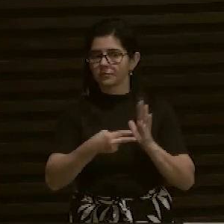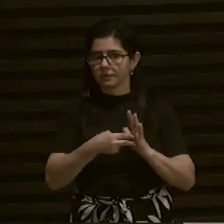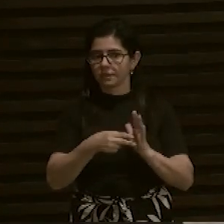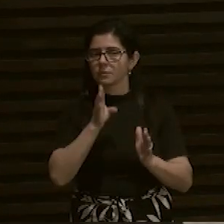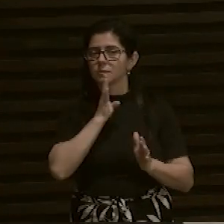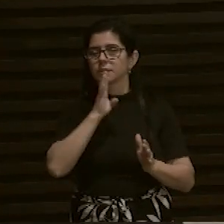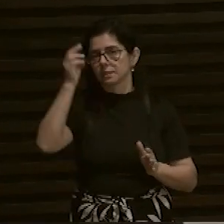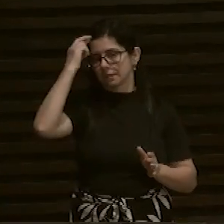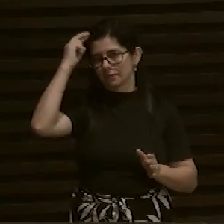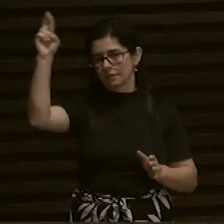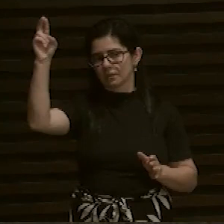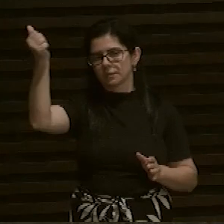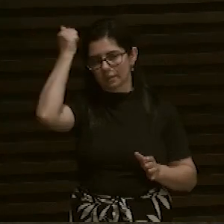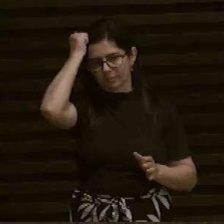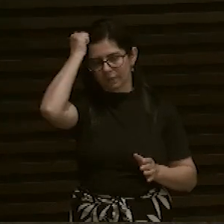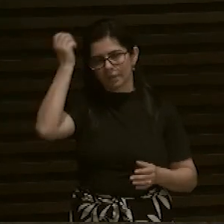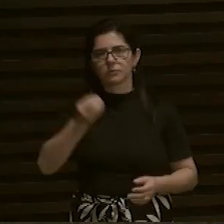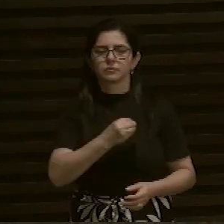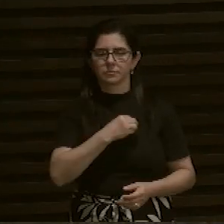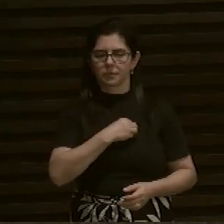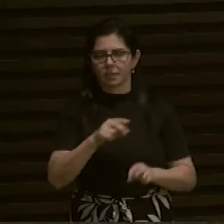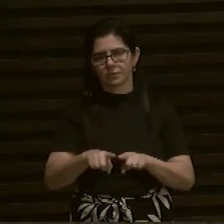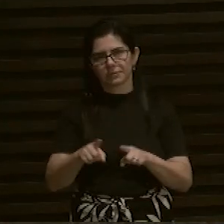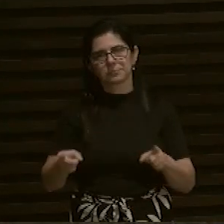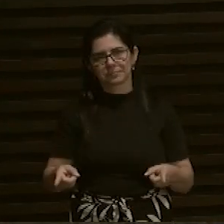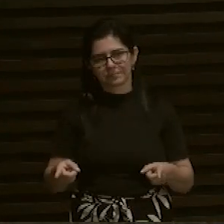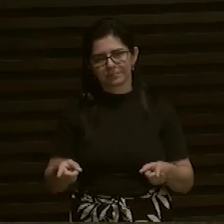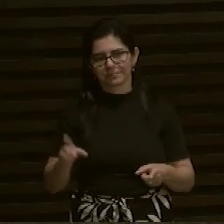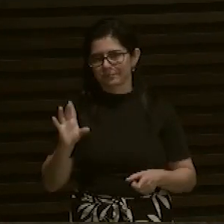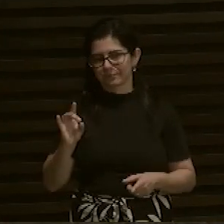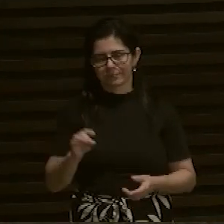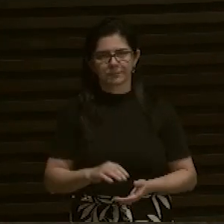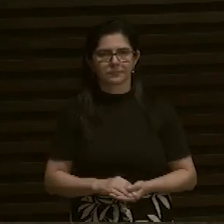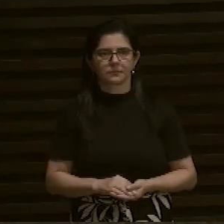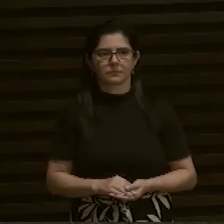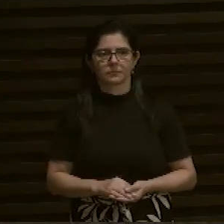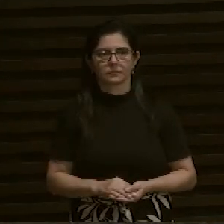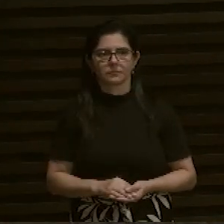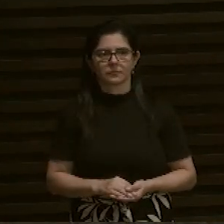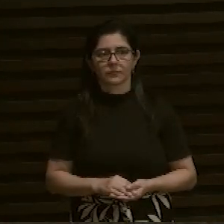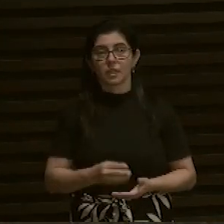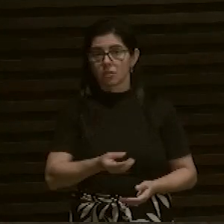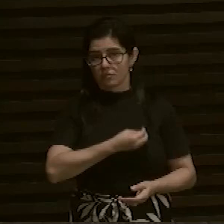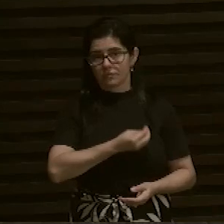se arrependeu dos pecados dele, mas só isso. Agora ele vive uma